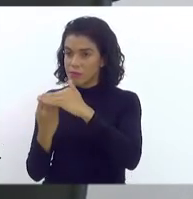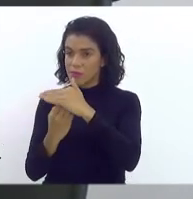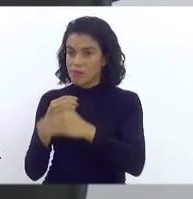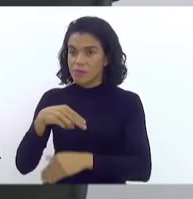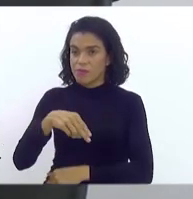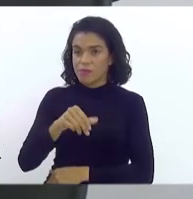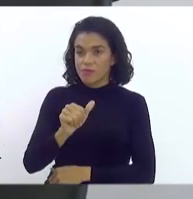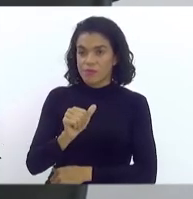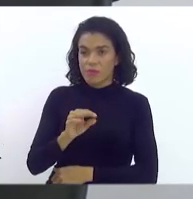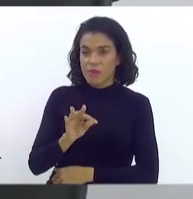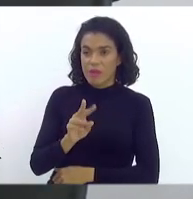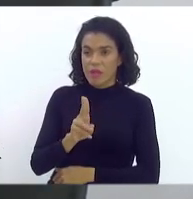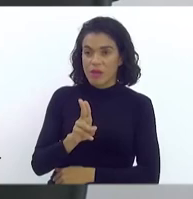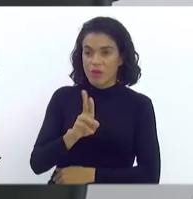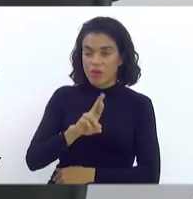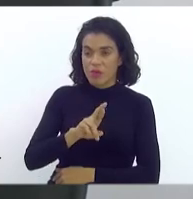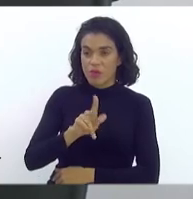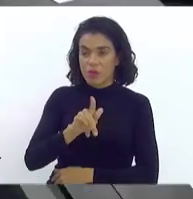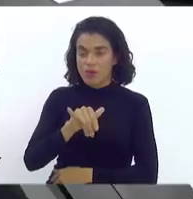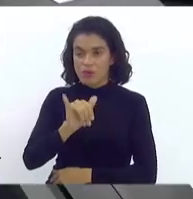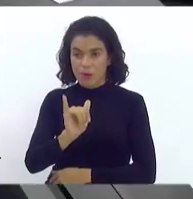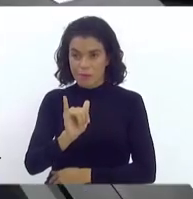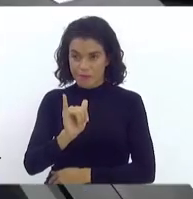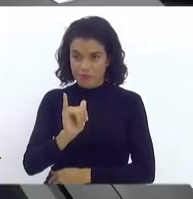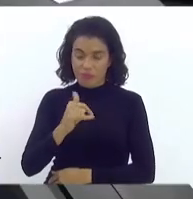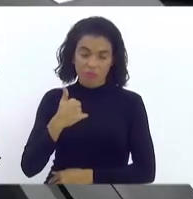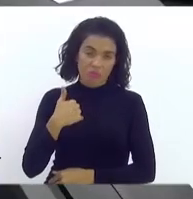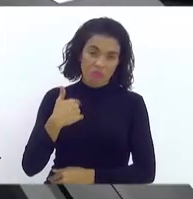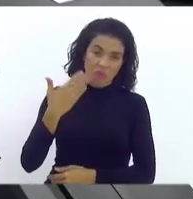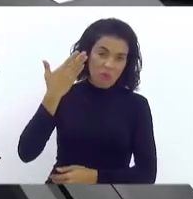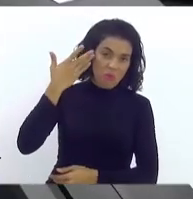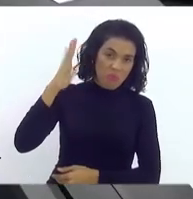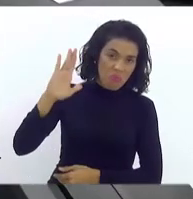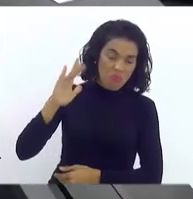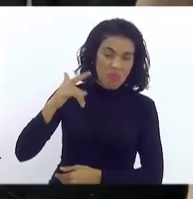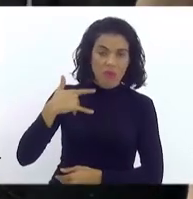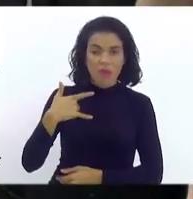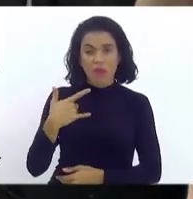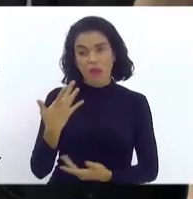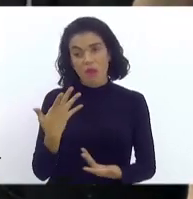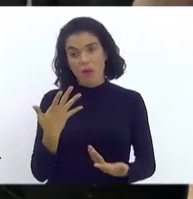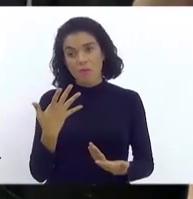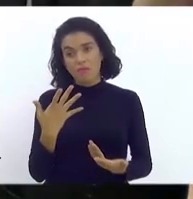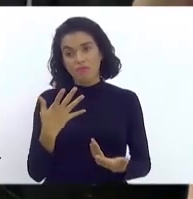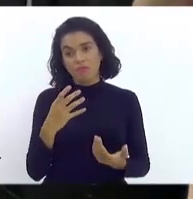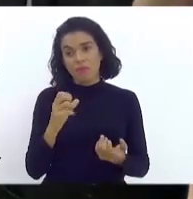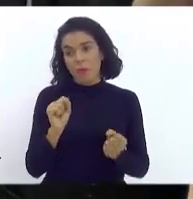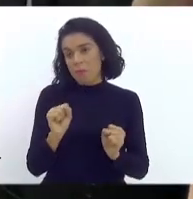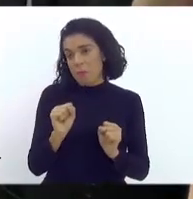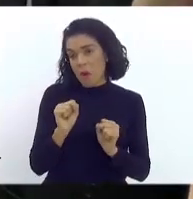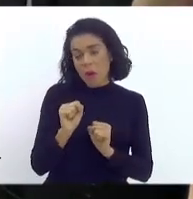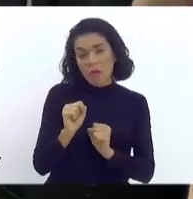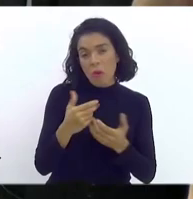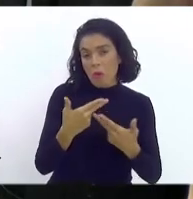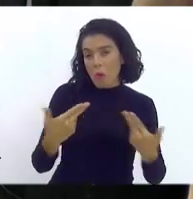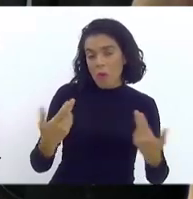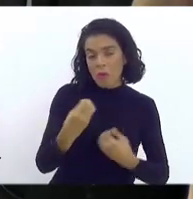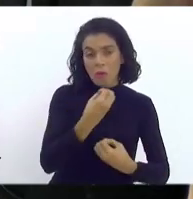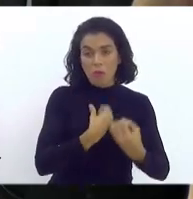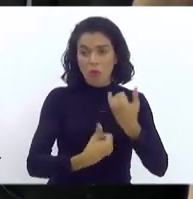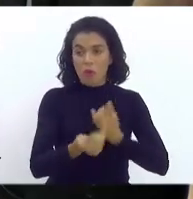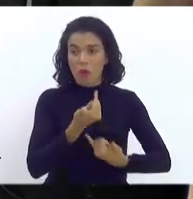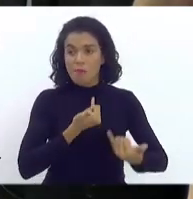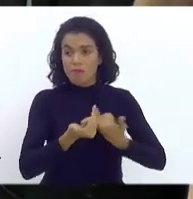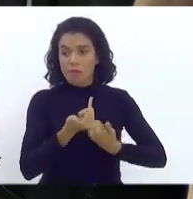Bom, não quero falar menores, acho que não. Não posso ter algum tema que assim, não esteja no meu conhecimento, mas, pelo menos, assim,